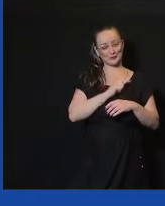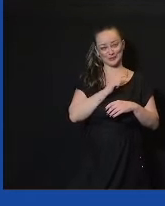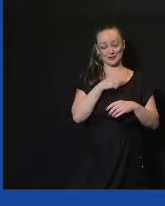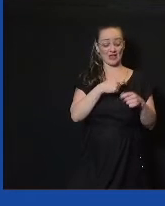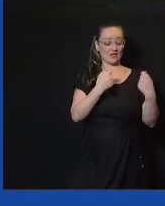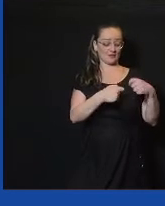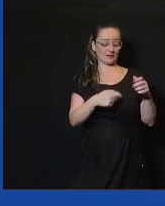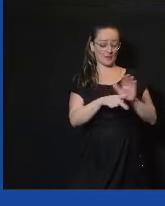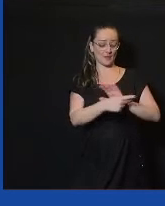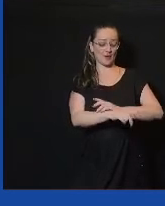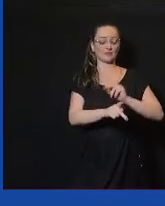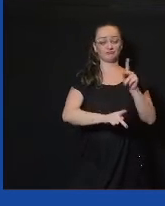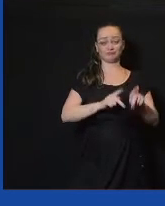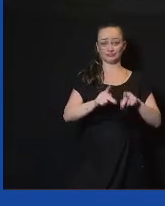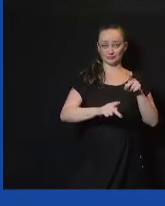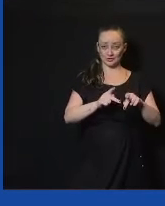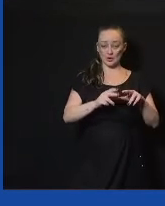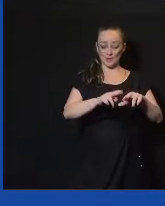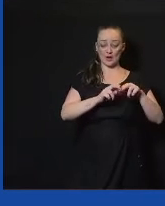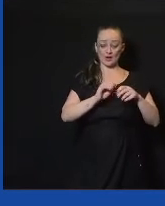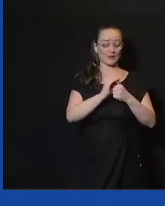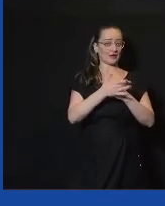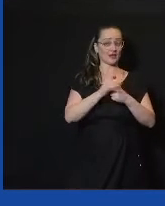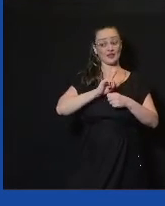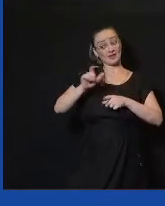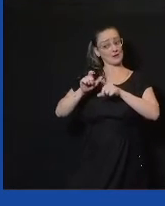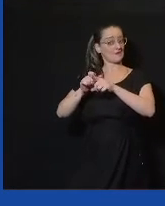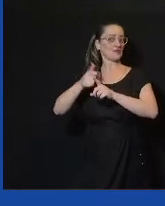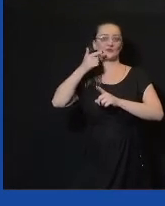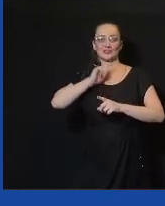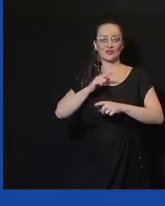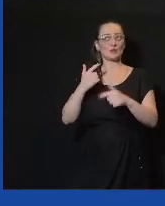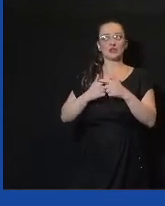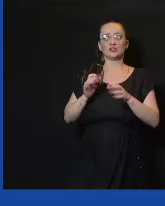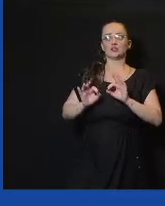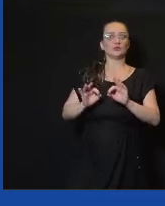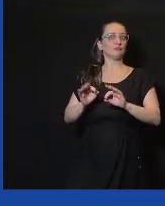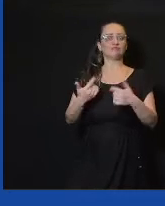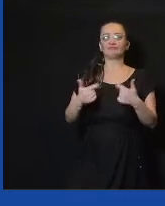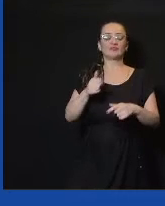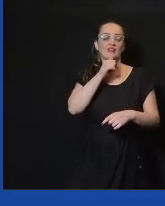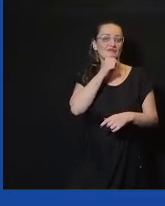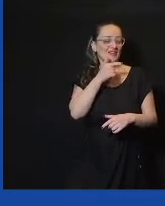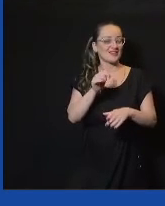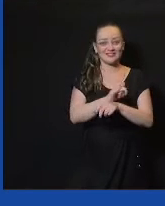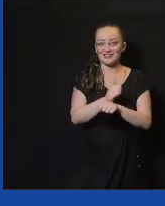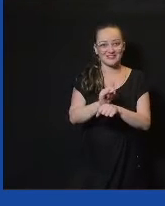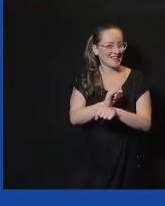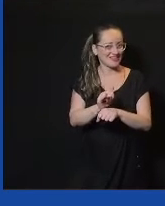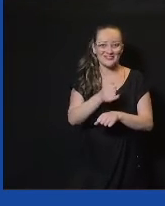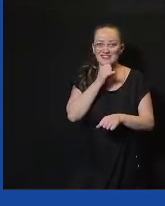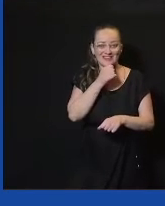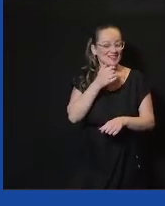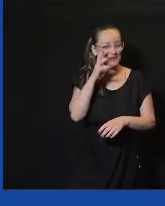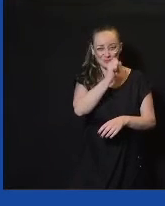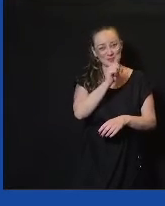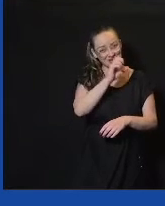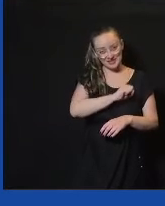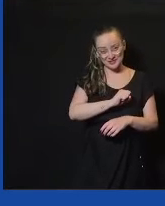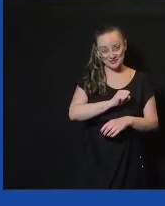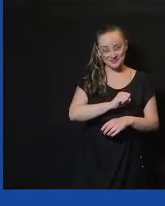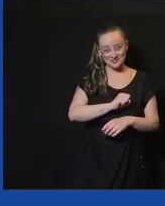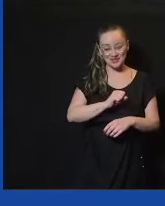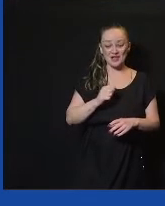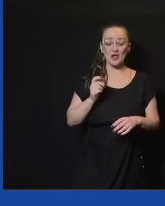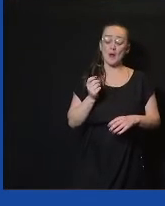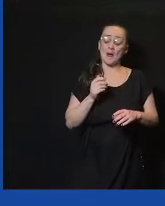da população por conta da pandemia, que a periferia não conseguiu, porque não tinha essa organização social baseada no território tão forte